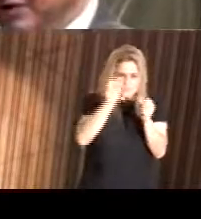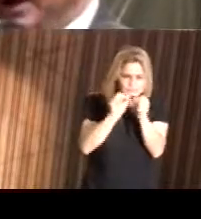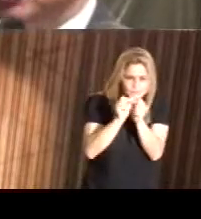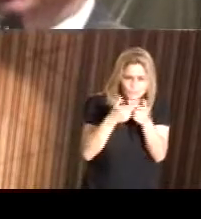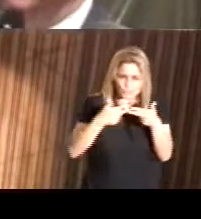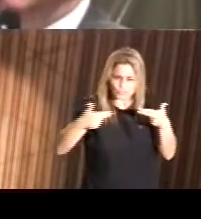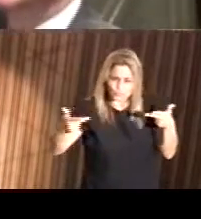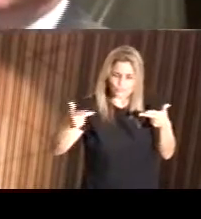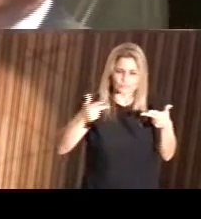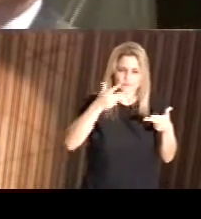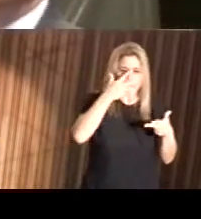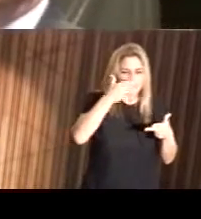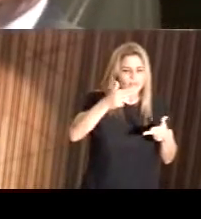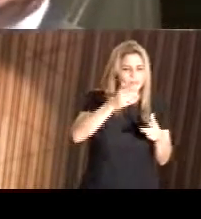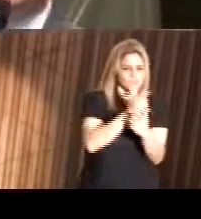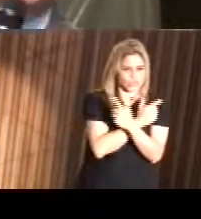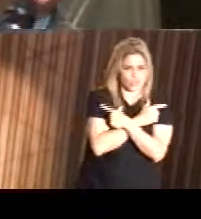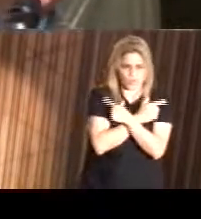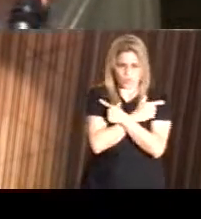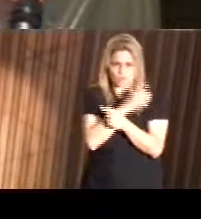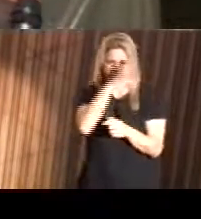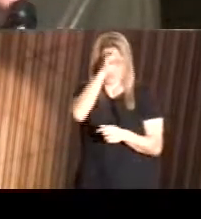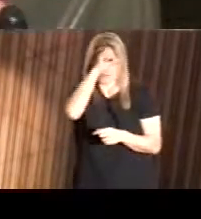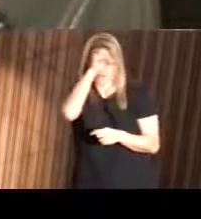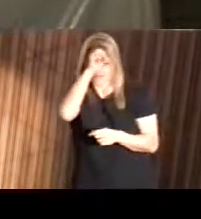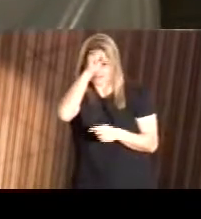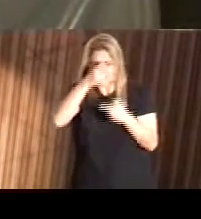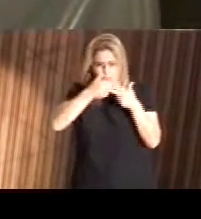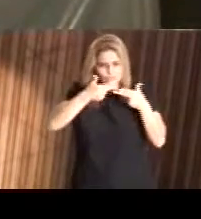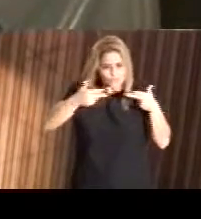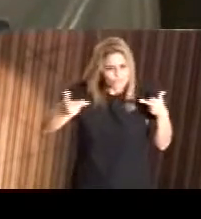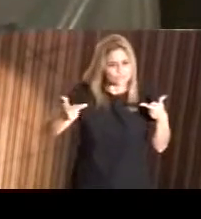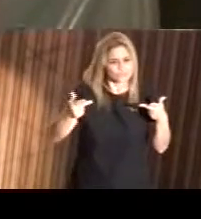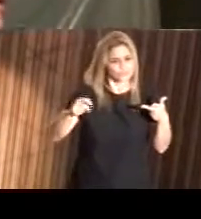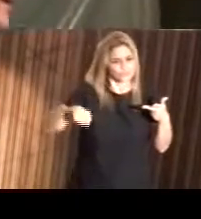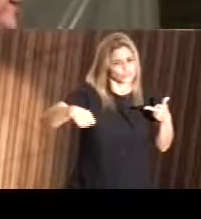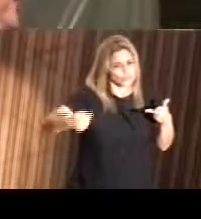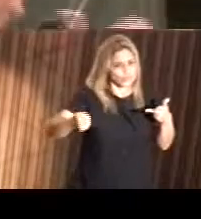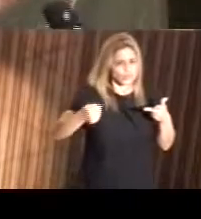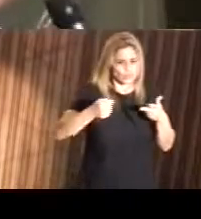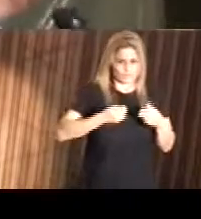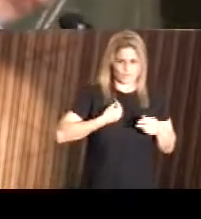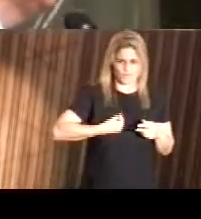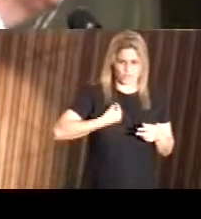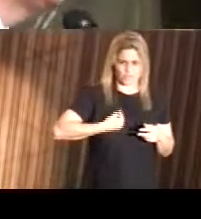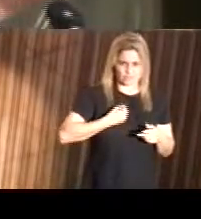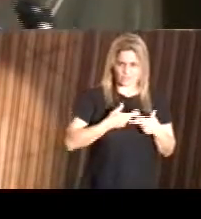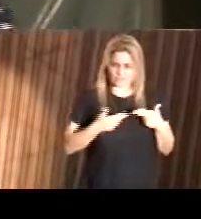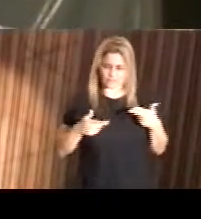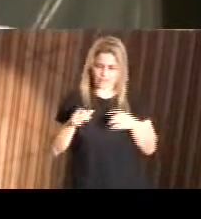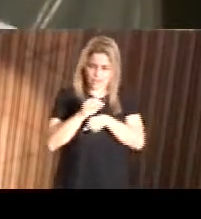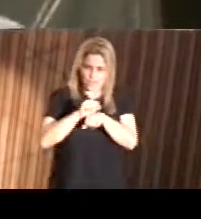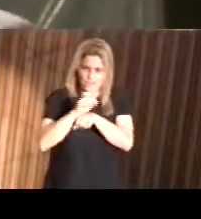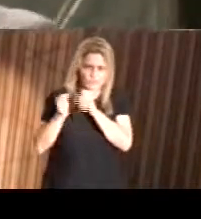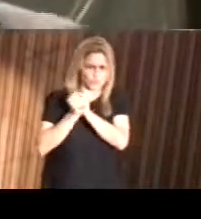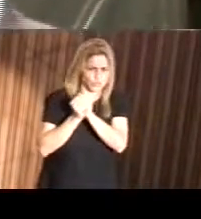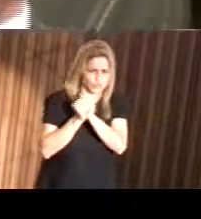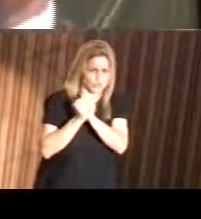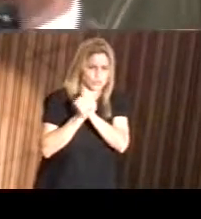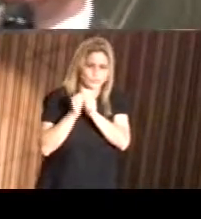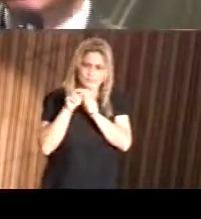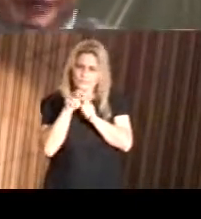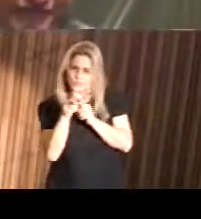Deus tocar o seu coração para dizer, larga a tua terra, a tua casa, a tua parentela e vai para o lugar que eu vou. E ele vai